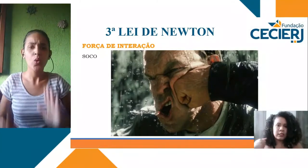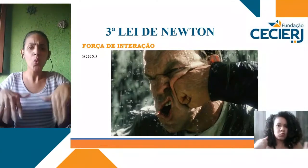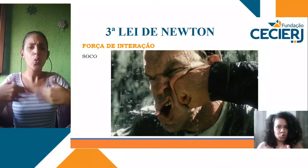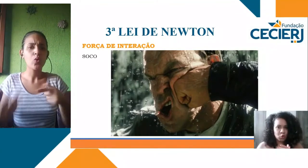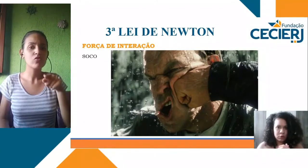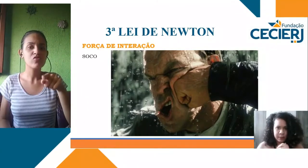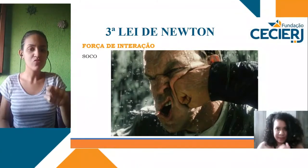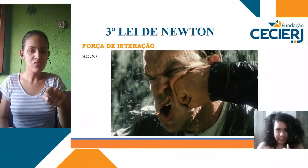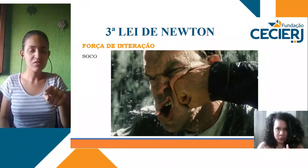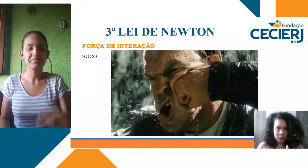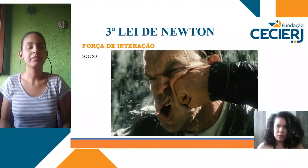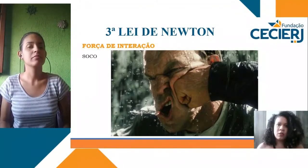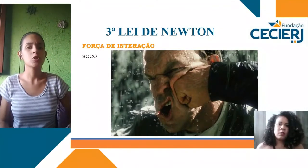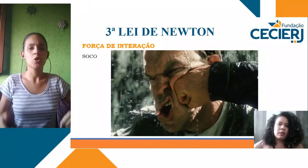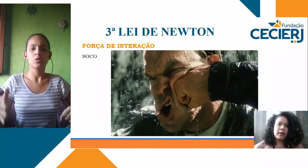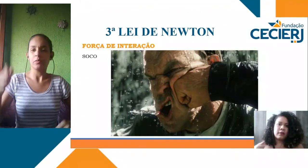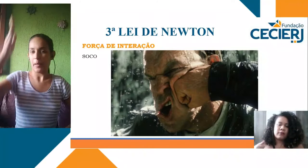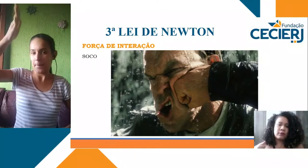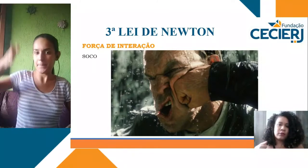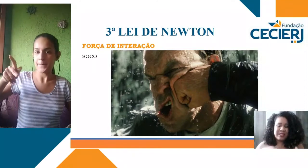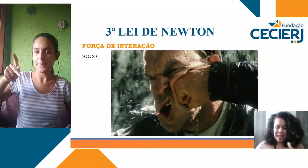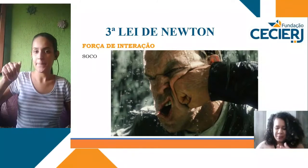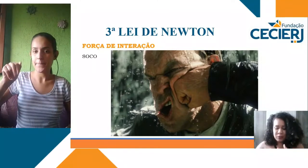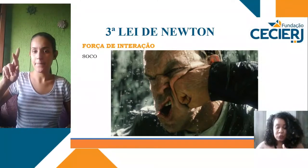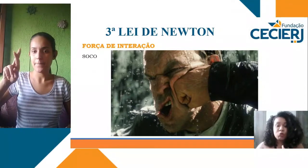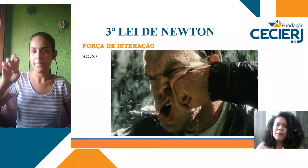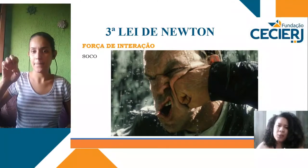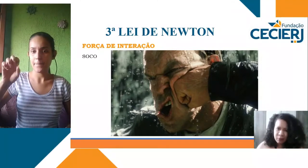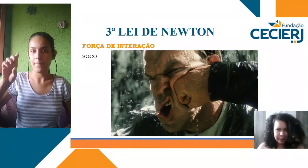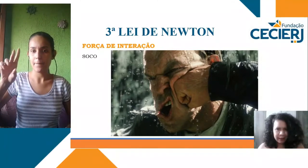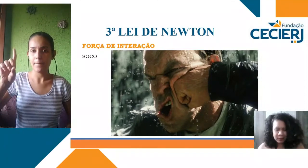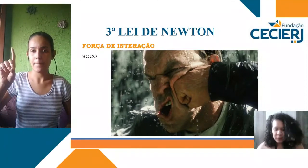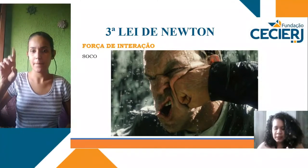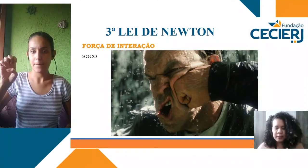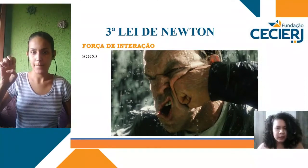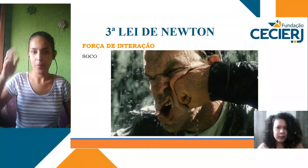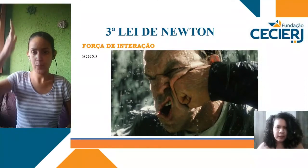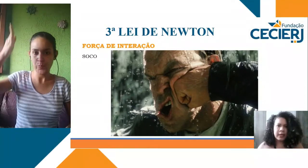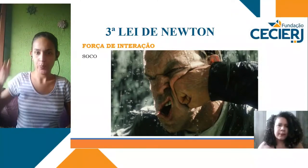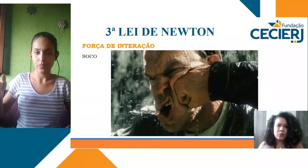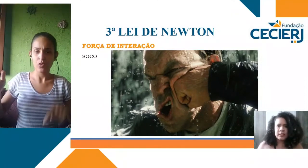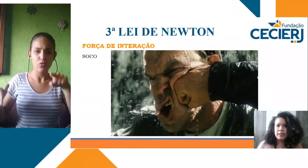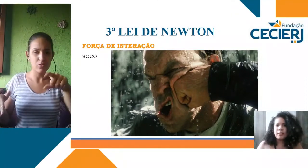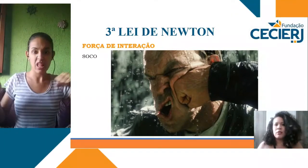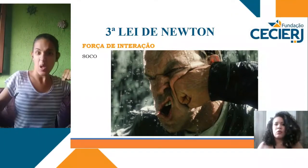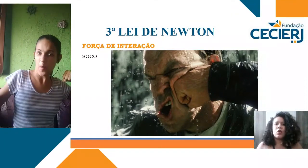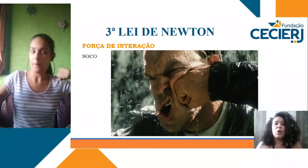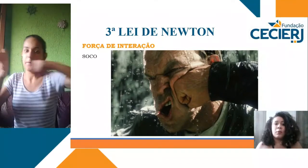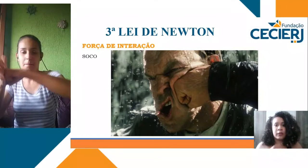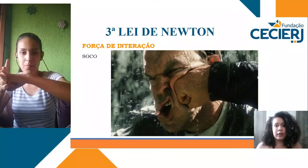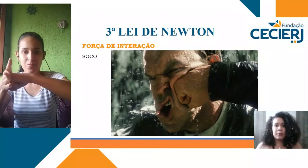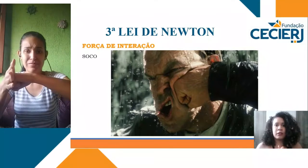Quando você dá um soco numa parede, a mão sai toda machucada, às vezes sangra, quebra uns